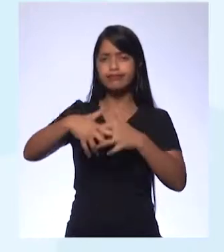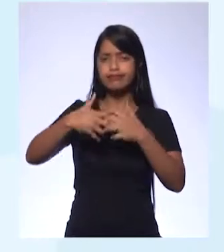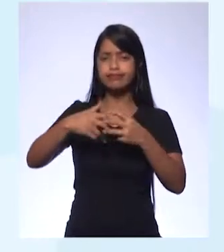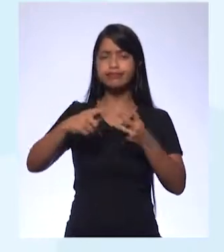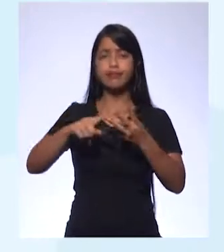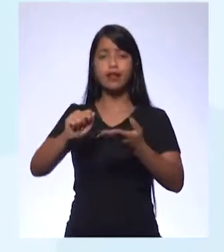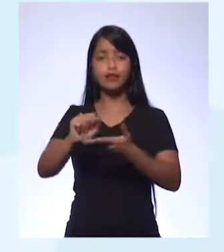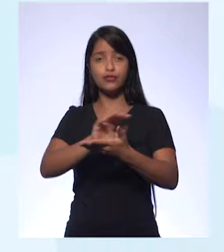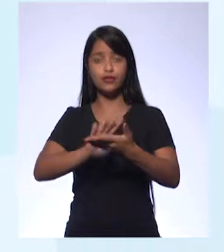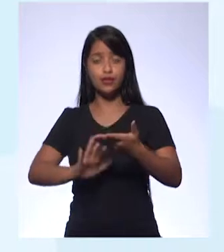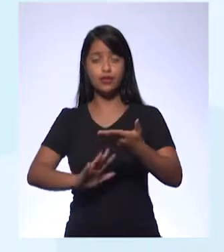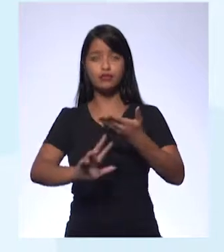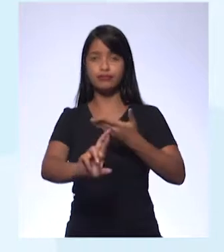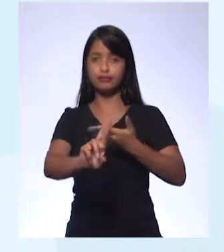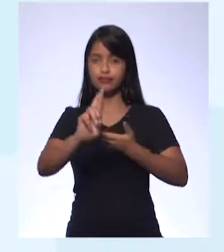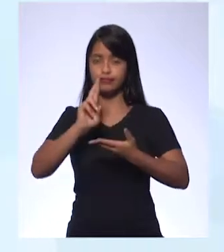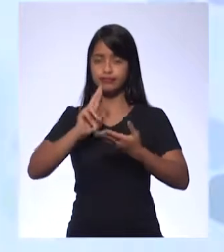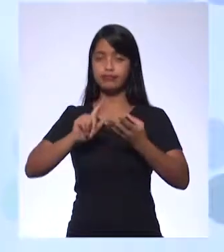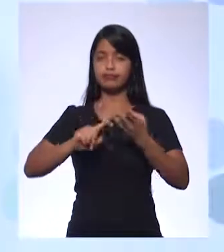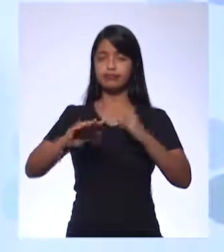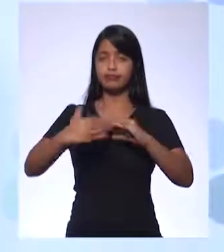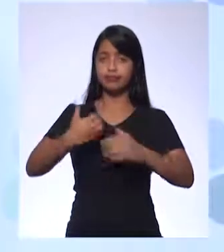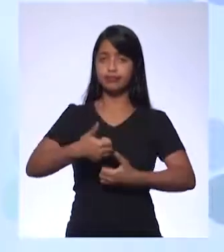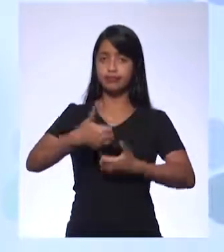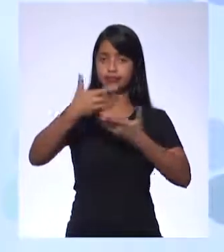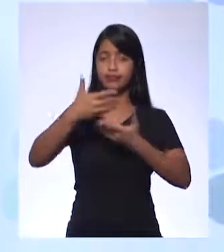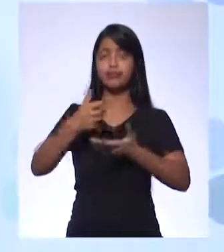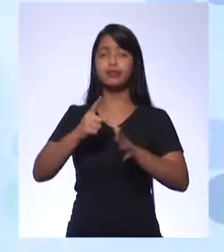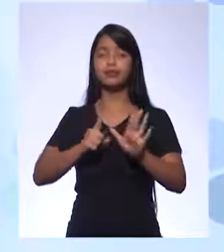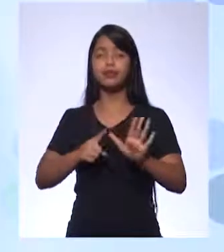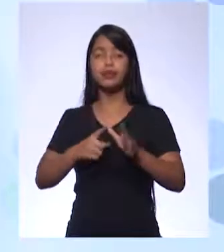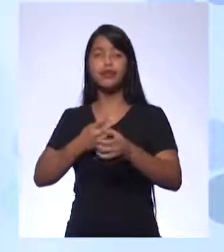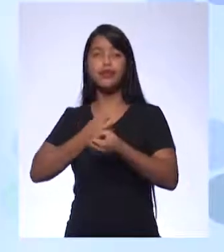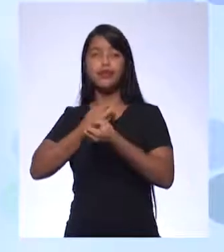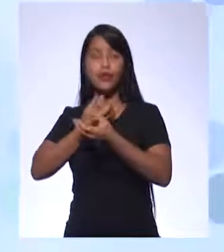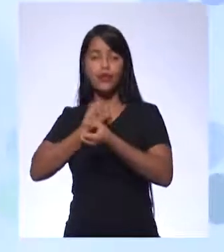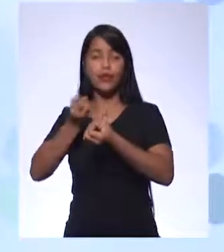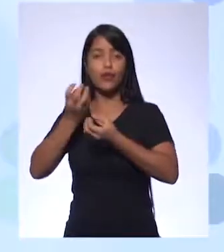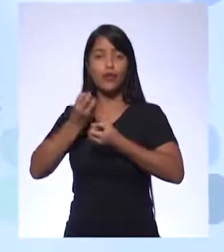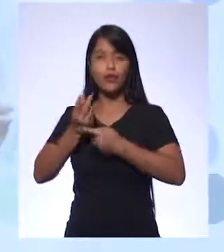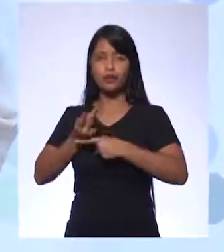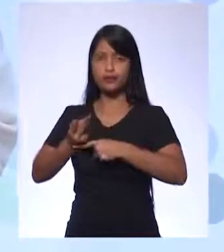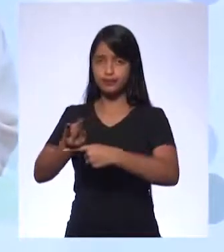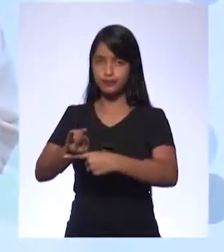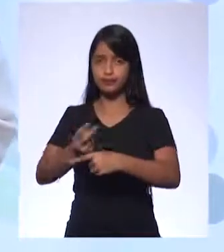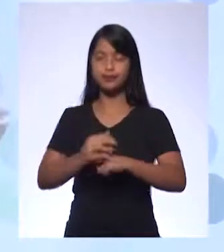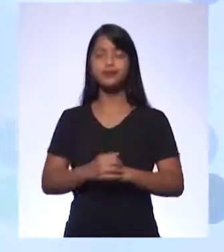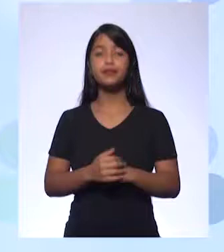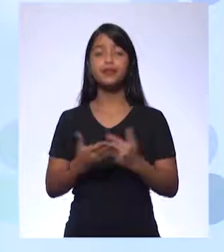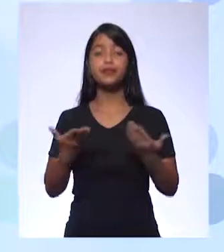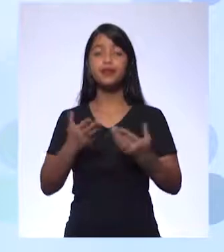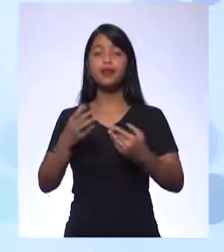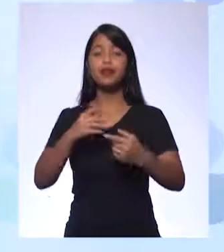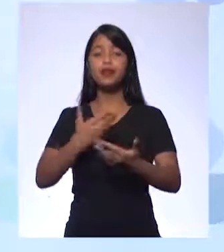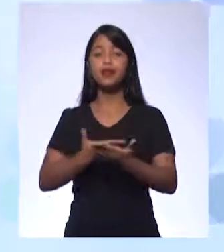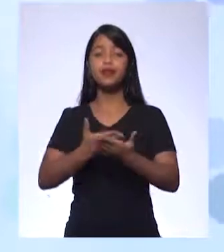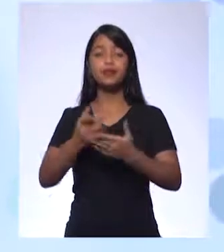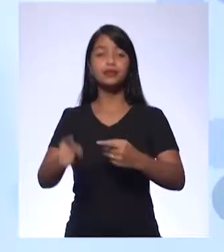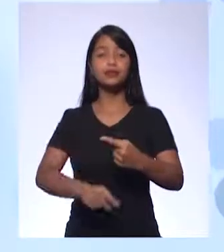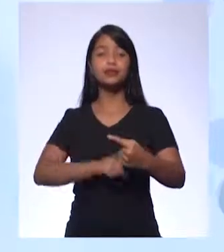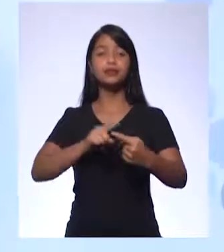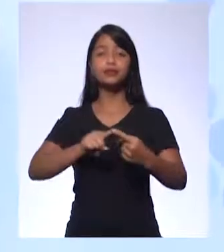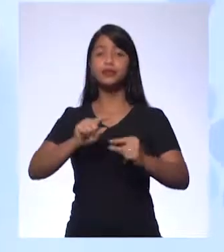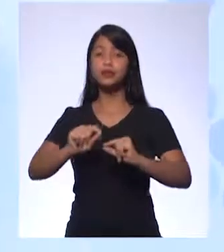chat, buscar informações, ok? Muito bem. O objetivo da aula. Então, ó, entender